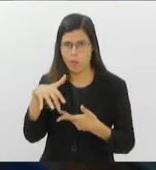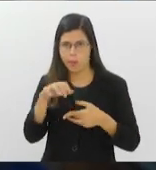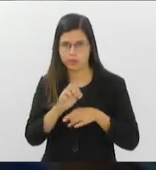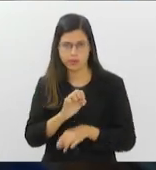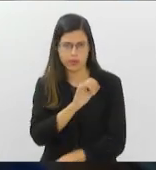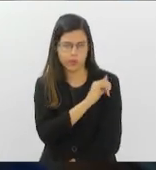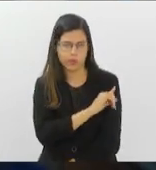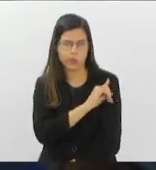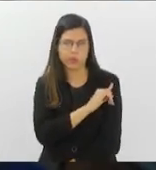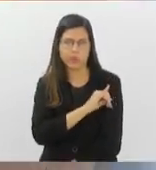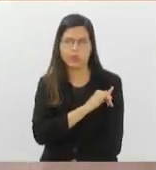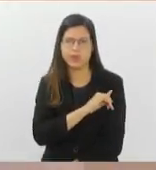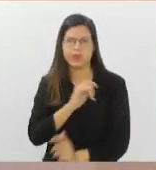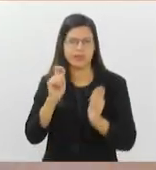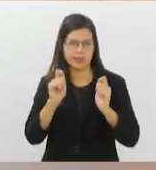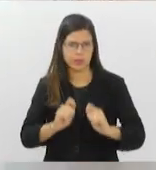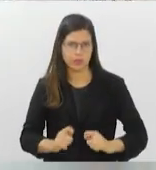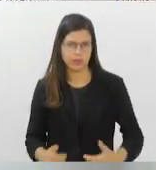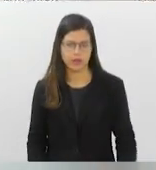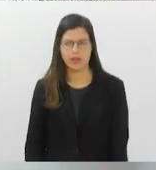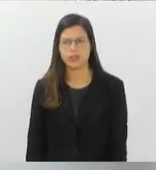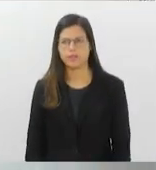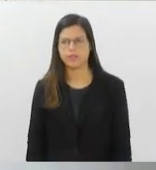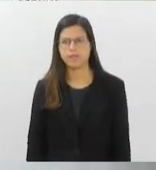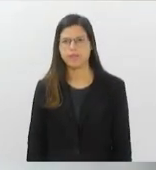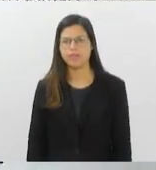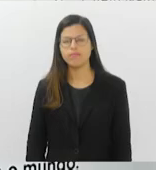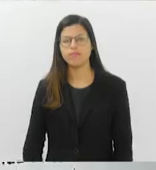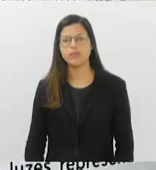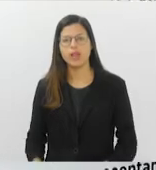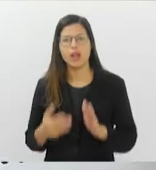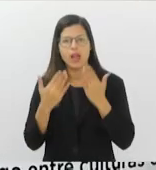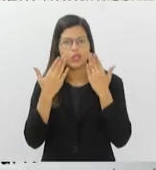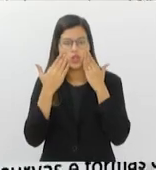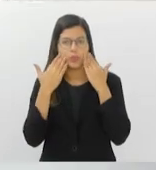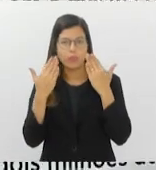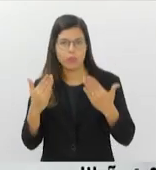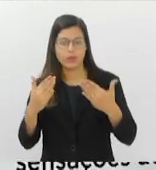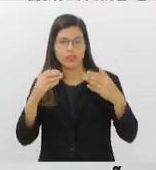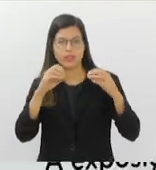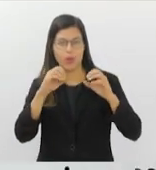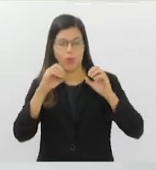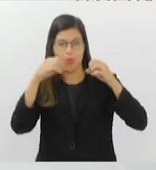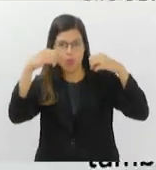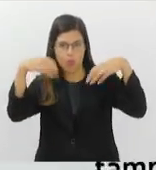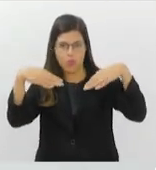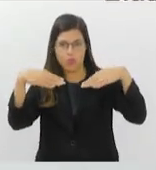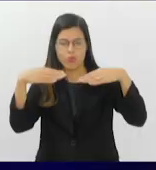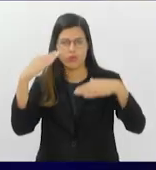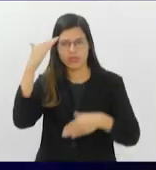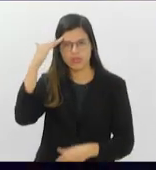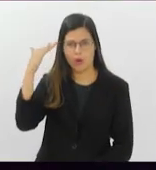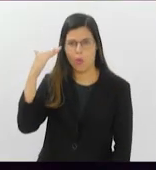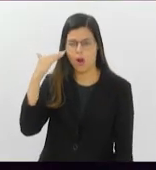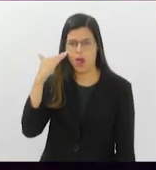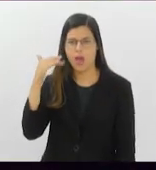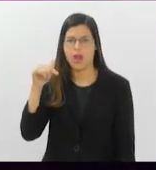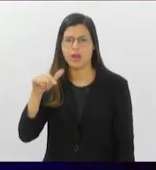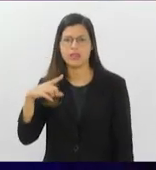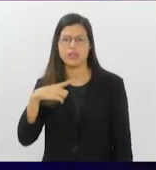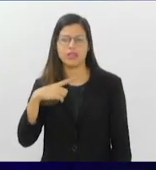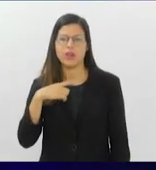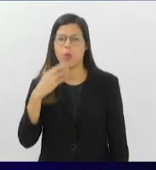Janeiro, como essa grande potência. A exposição Luzes da Coreia, Festival de Lanternas de Jinju, tem levado um